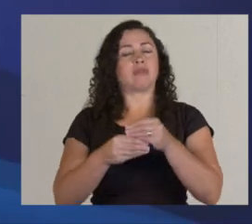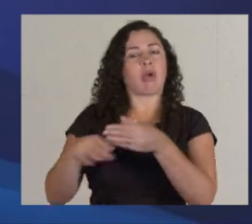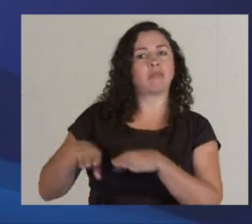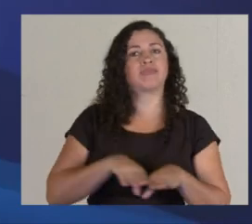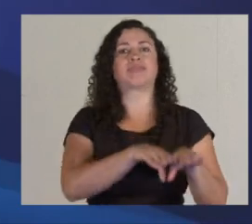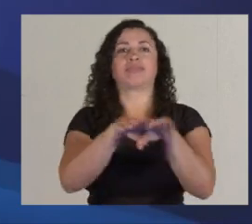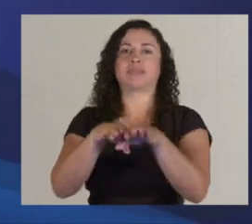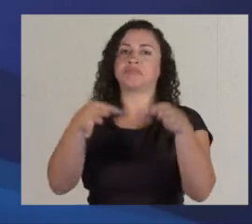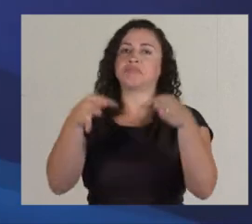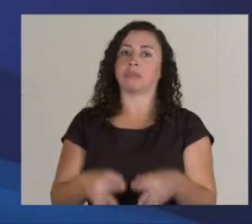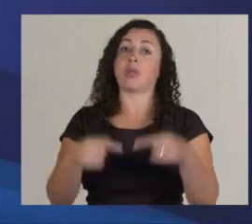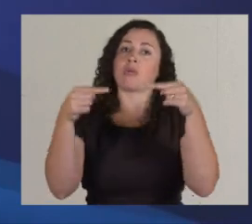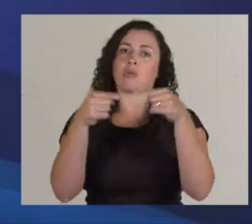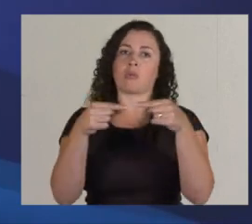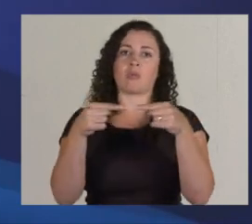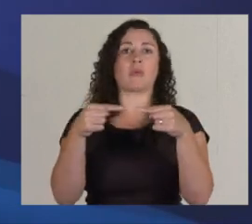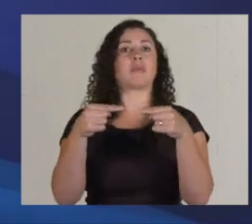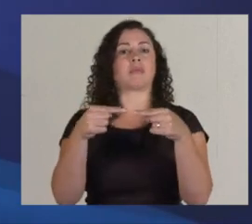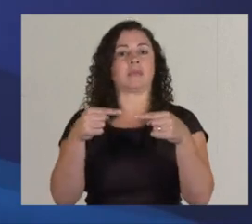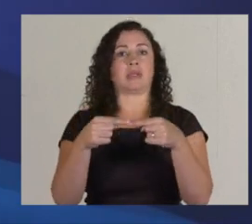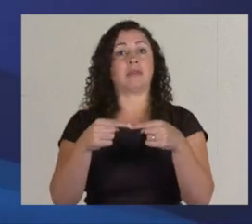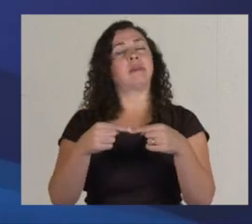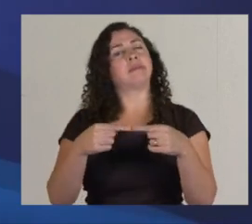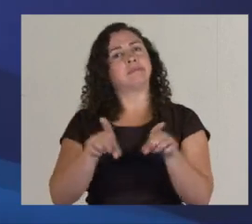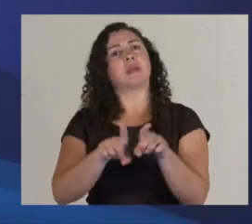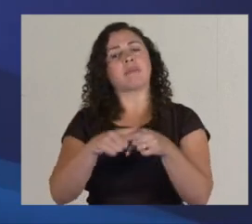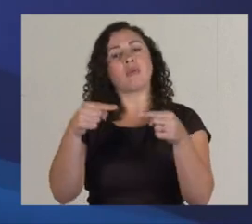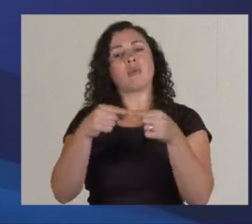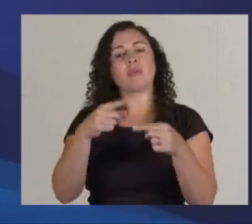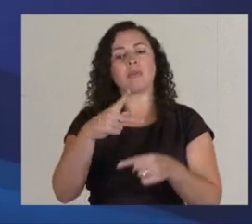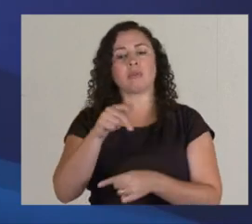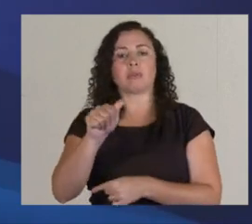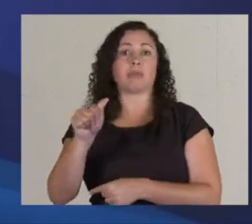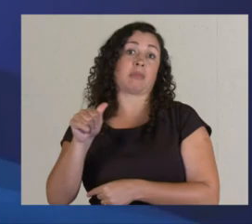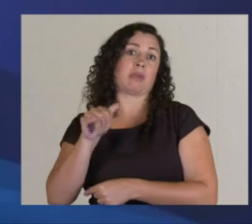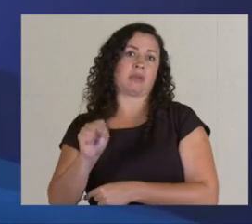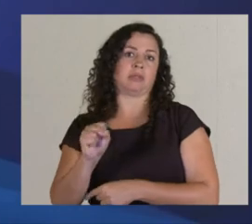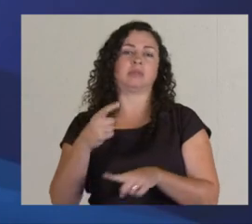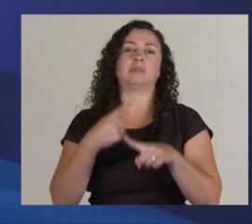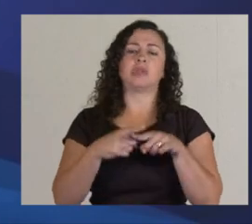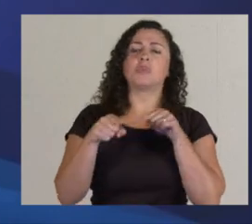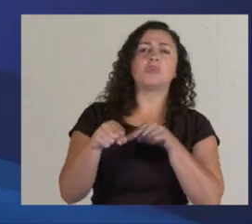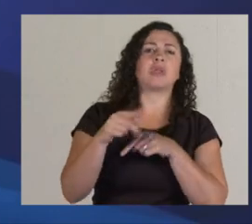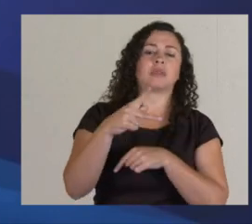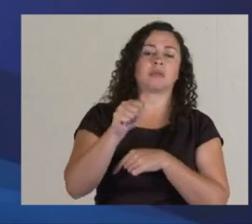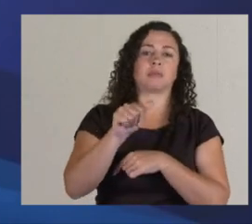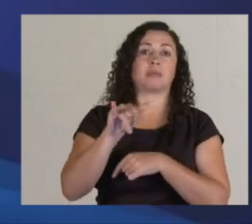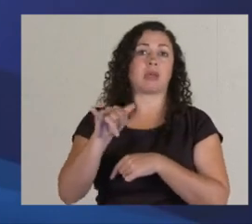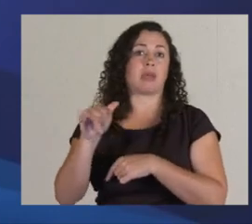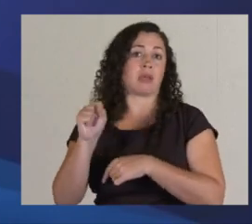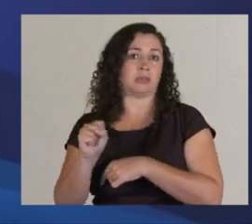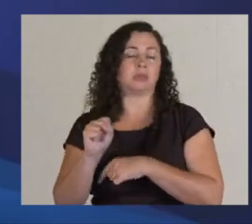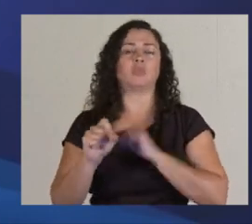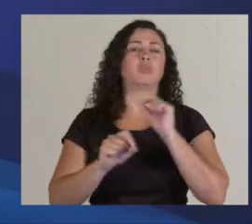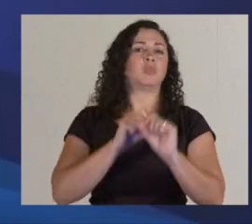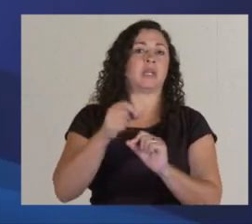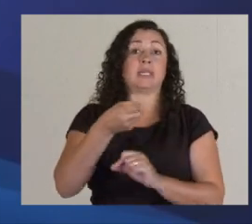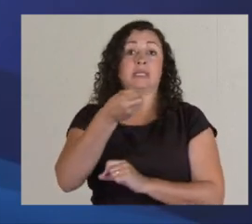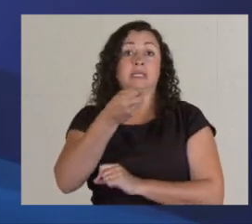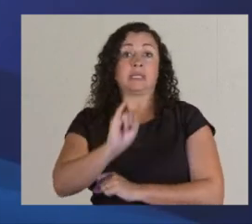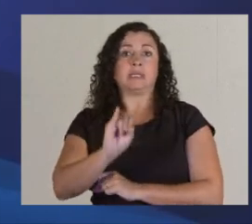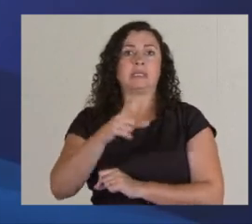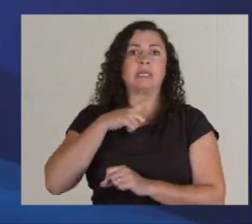seja bastante adequada e mais próxima do espírito do PAES. Que o espírito do PAES é... Na divergência, né, ali